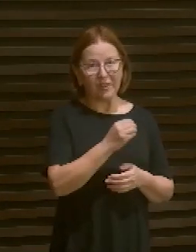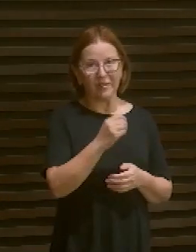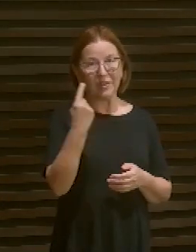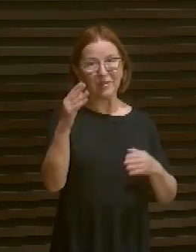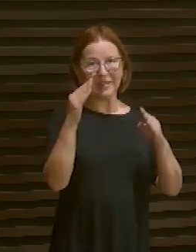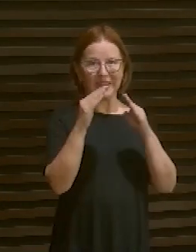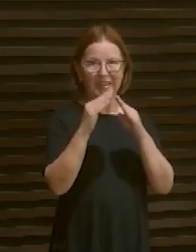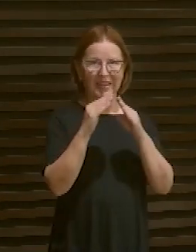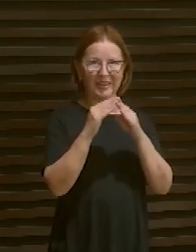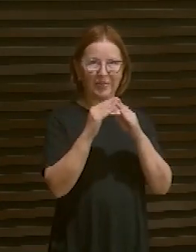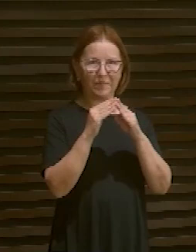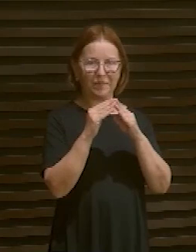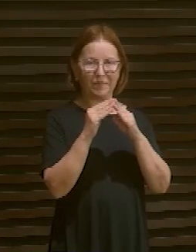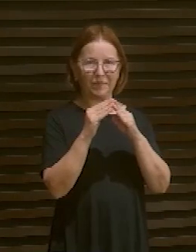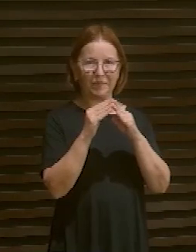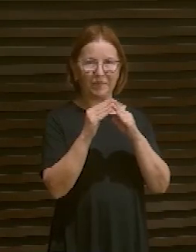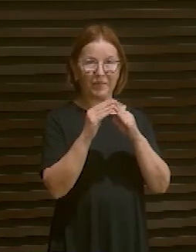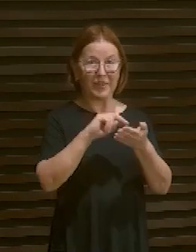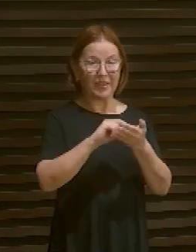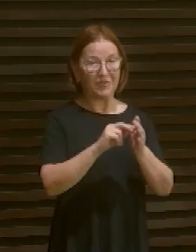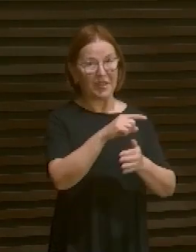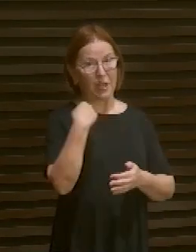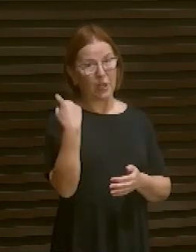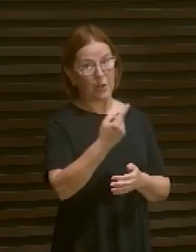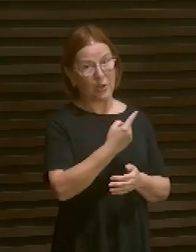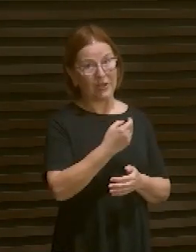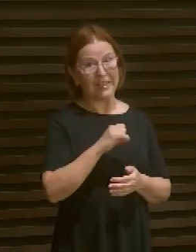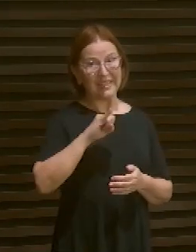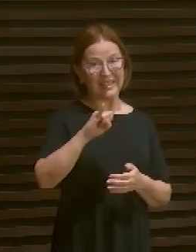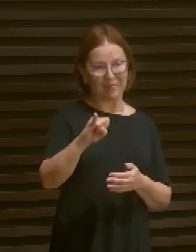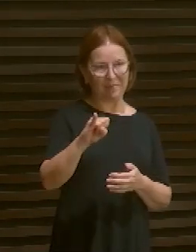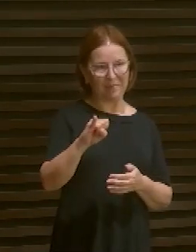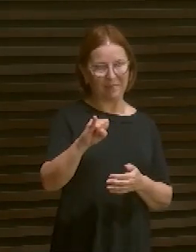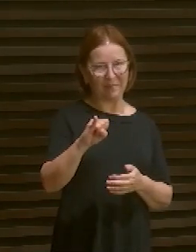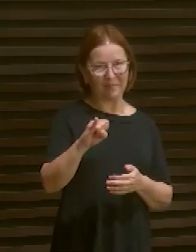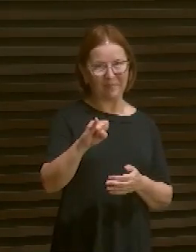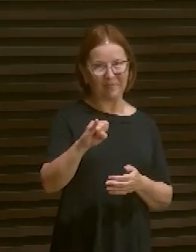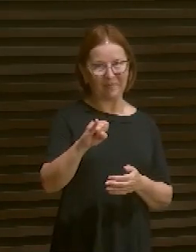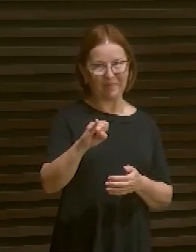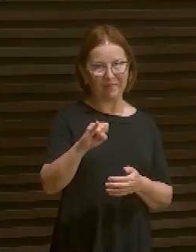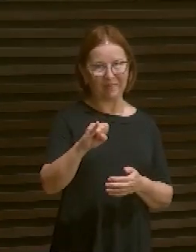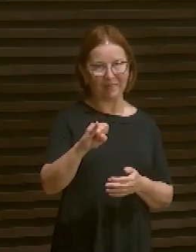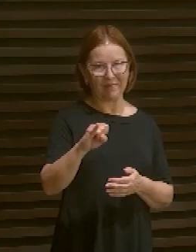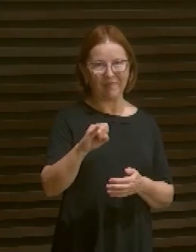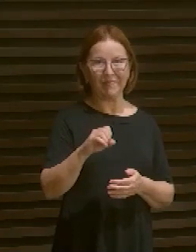sua casa, a qual somos nós, se, ou desde